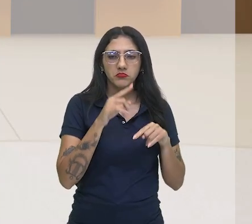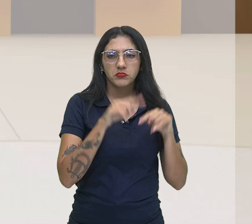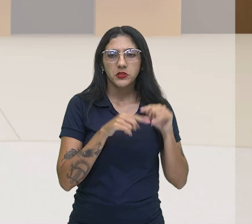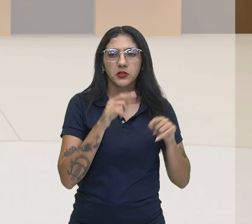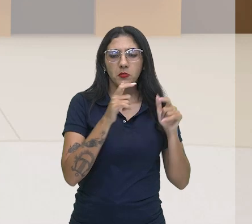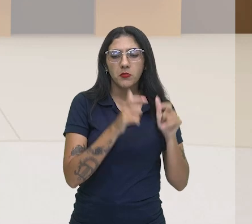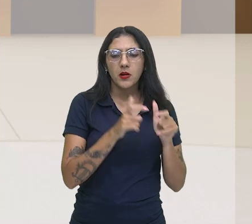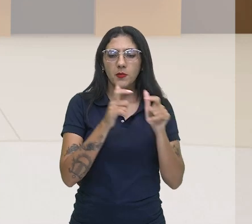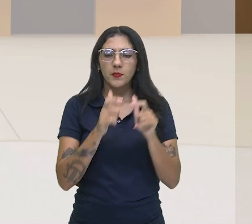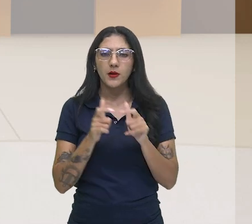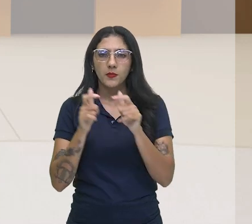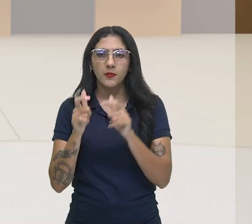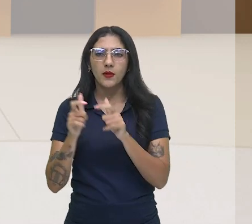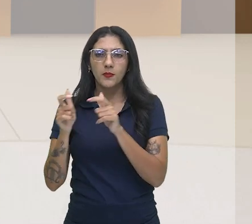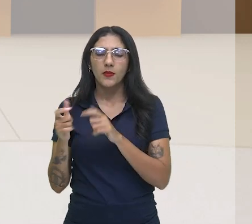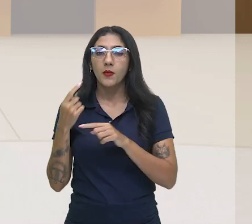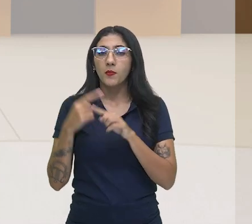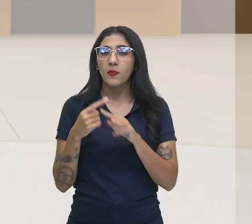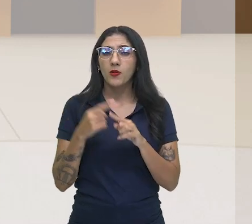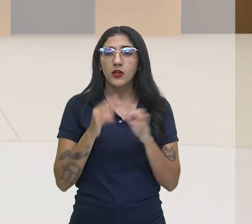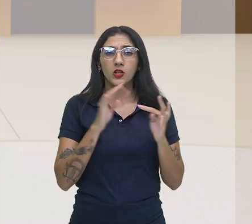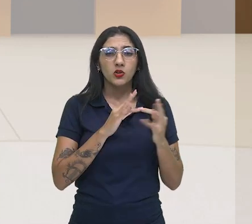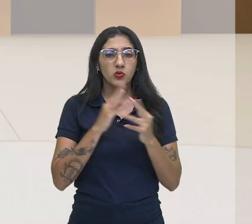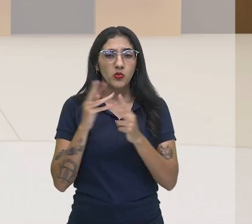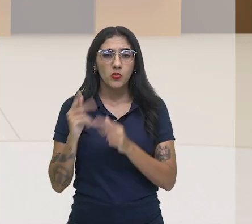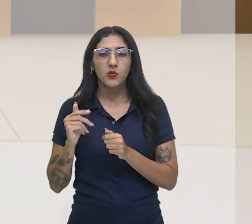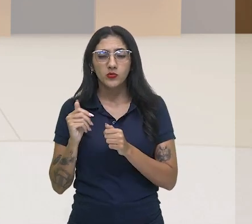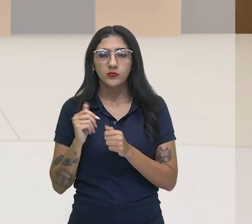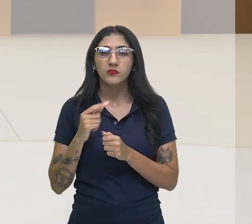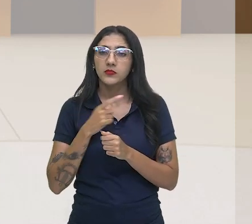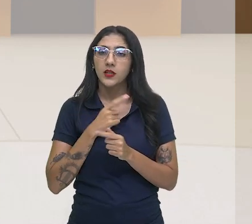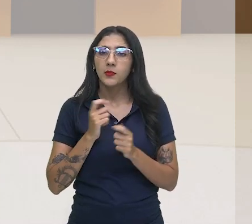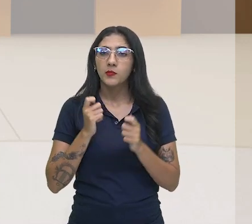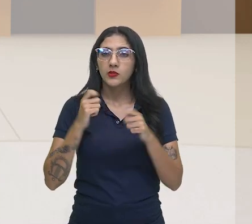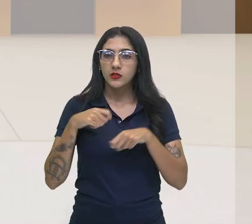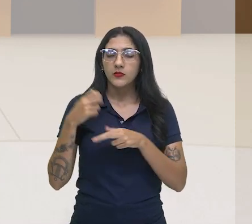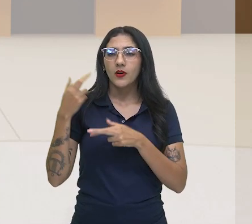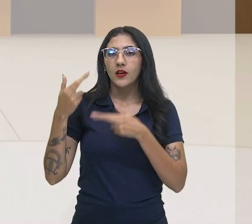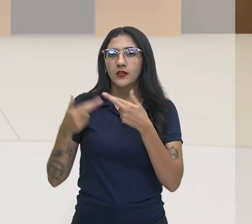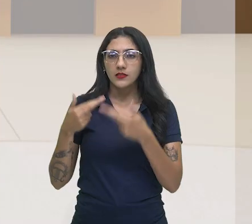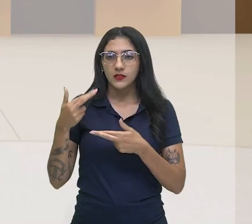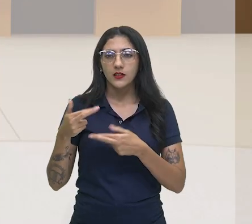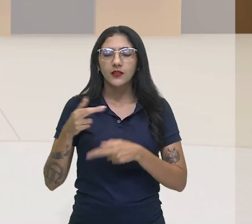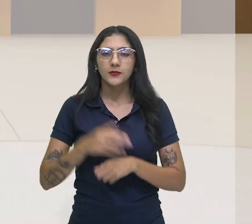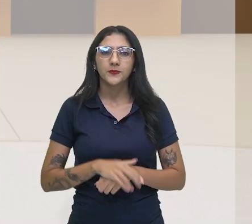para determinado lugar, porque todos eles podem ser materiais reciclados,